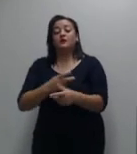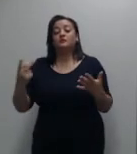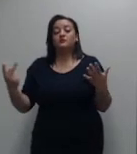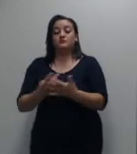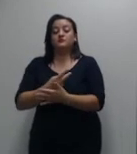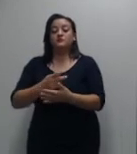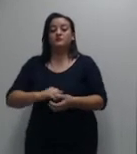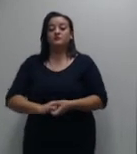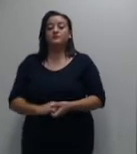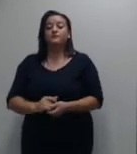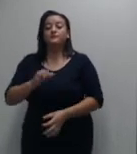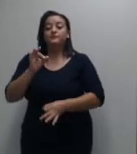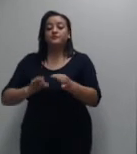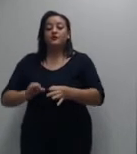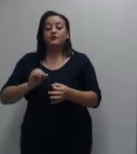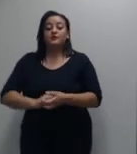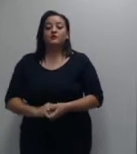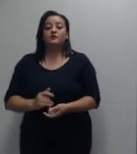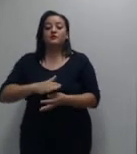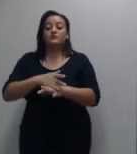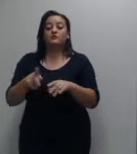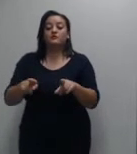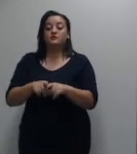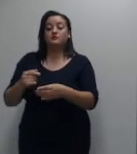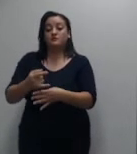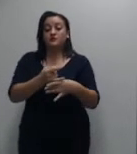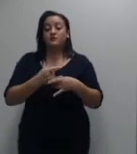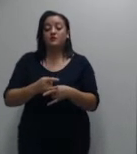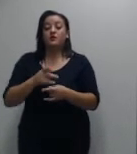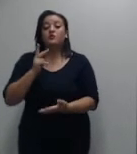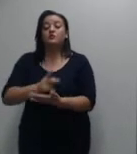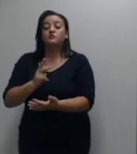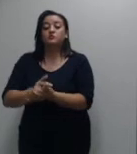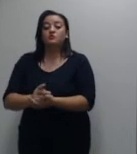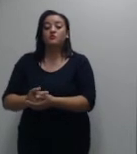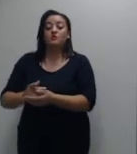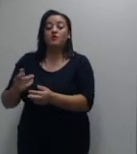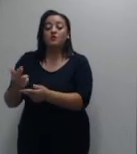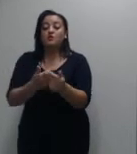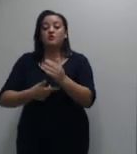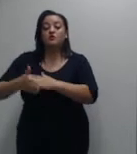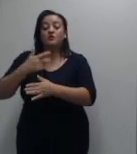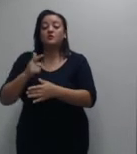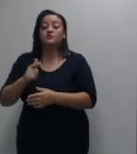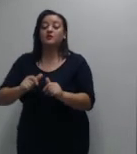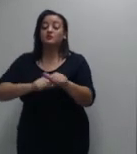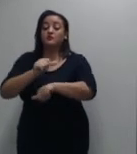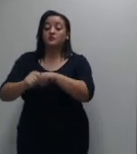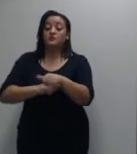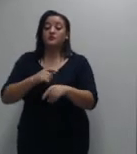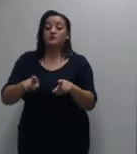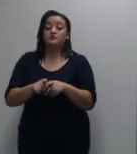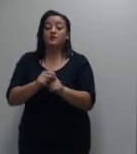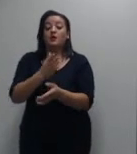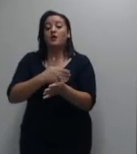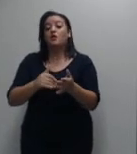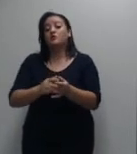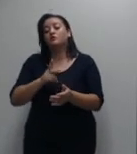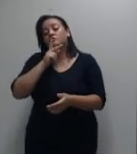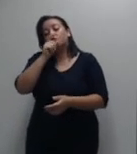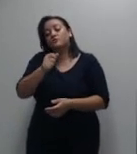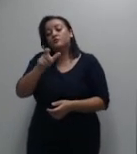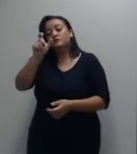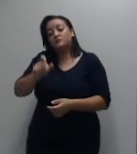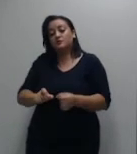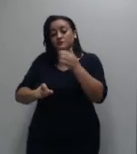o julgamento de exceção virtual permaneceu do mesmo jeito anterior sem alteração mesmo com todos os esforços da parte